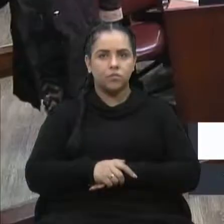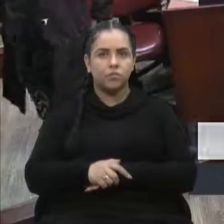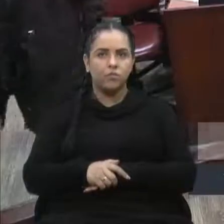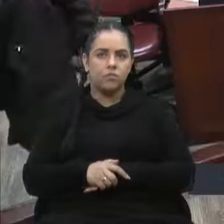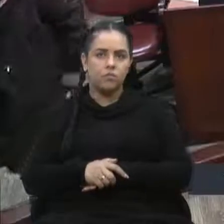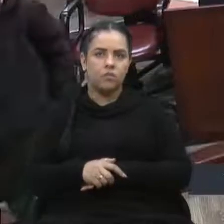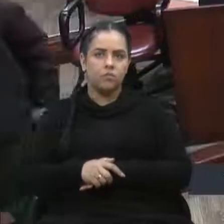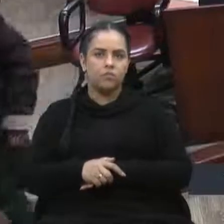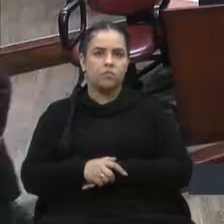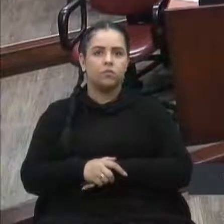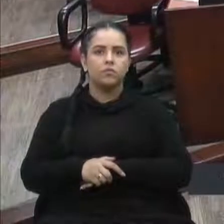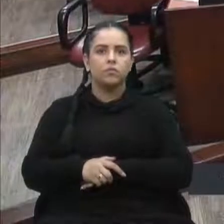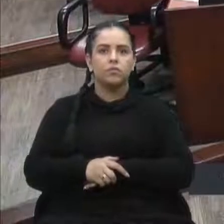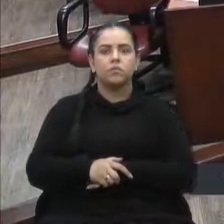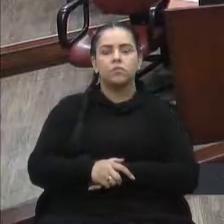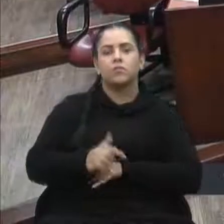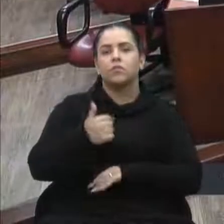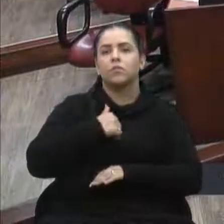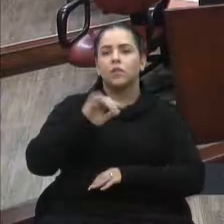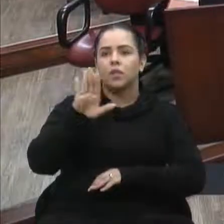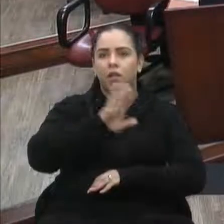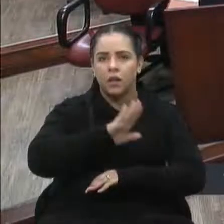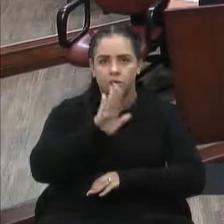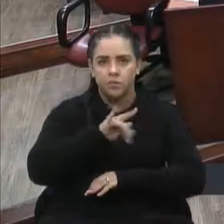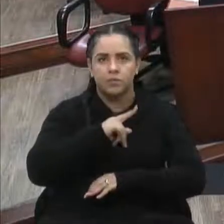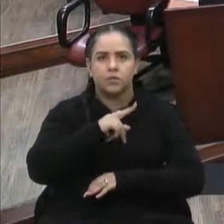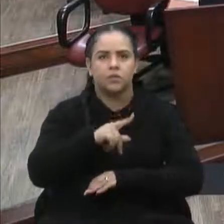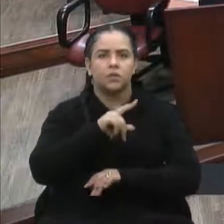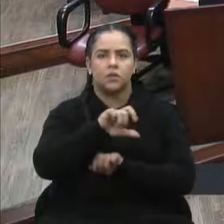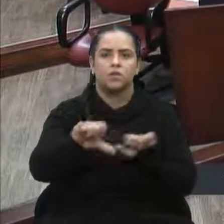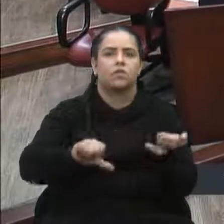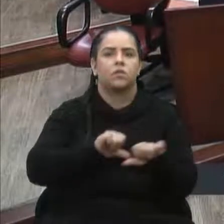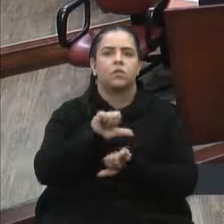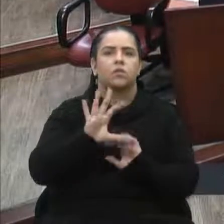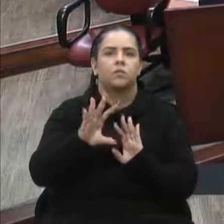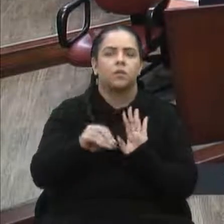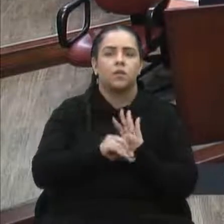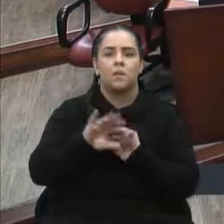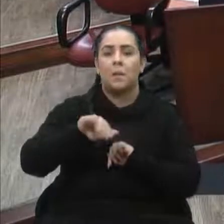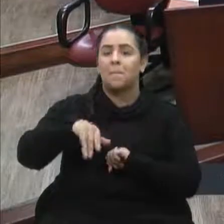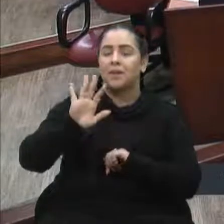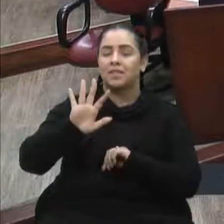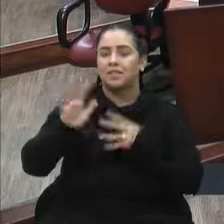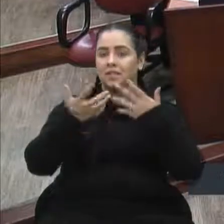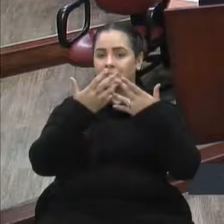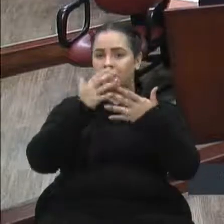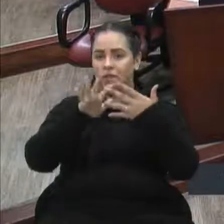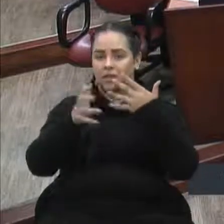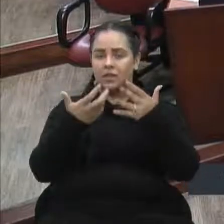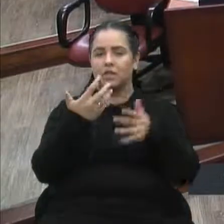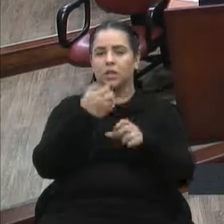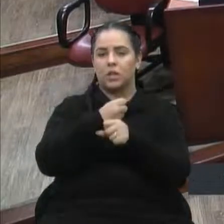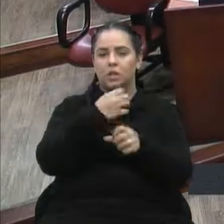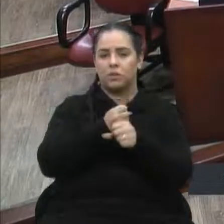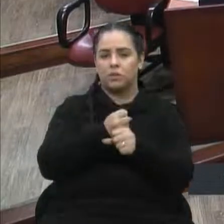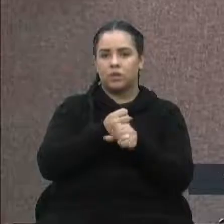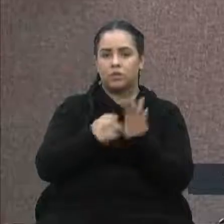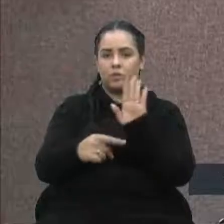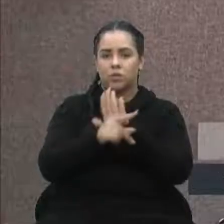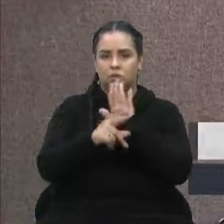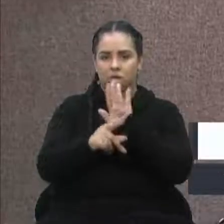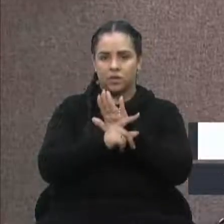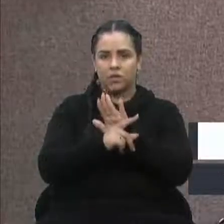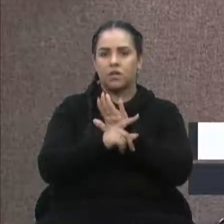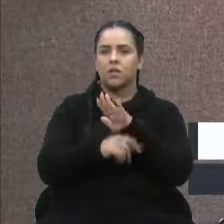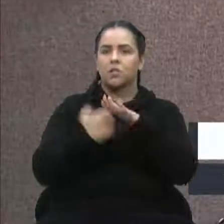Vereadores, forma rápida, vereadores senhora Chalco. presidente. Essa alteração da emenda orgânica é para trazer mais transparência aos balanços públicos das